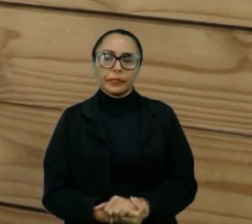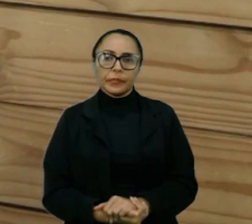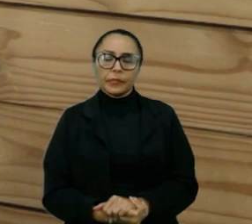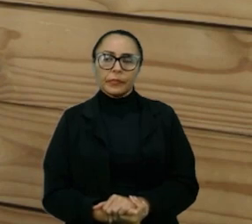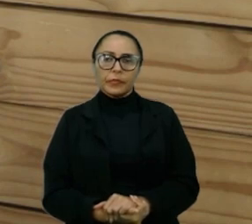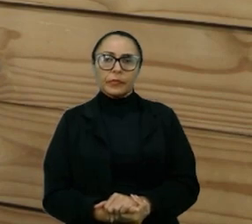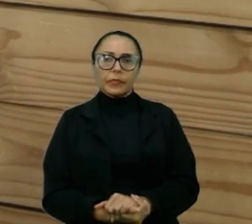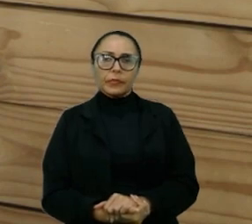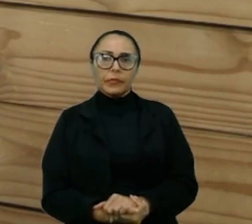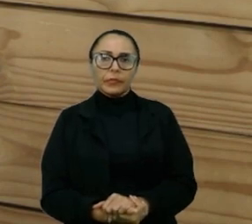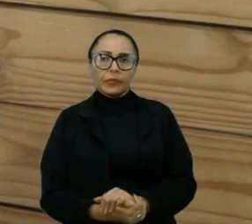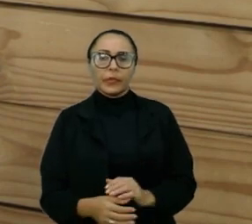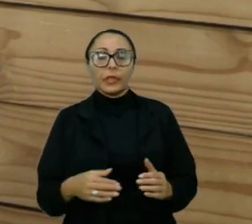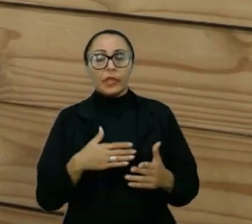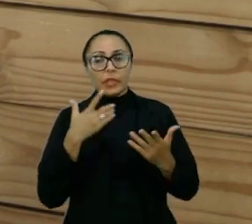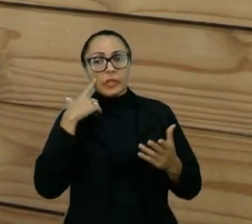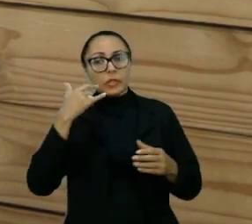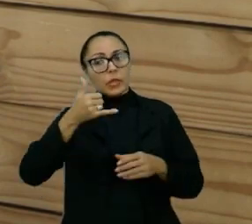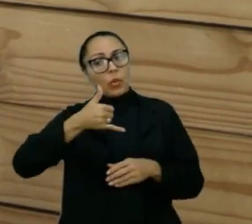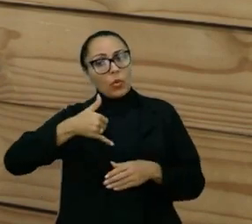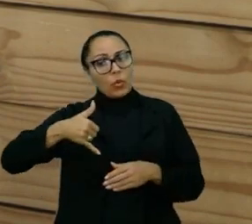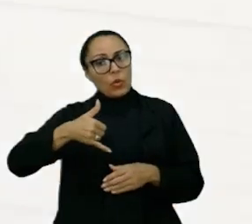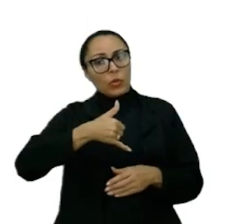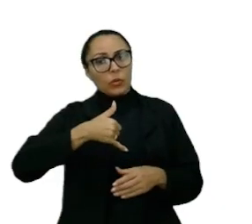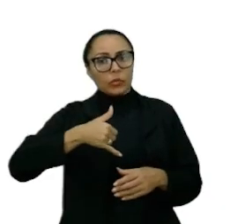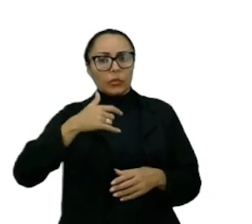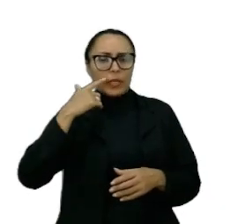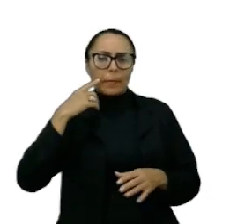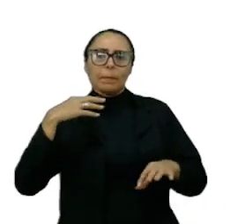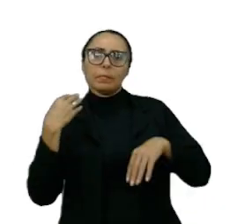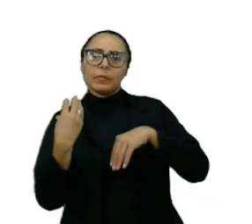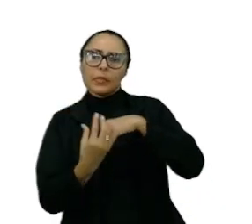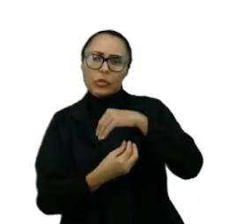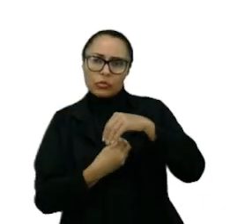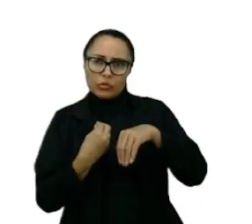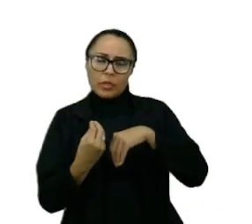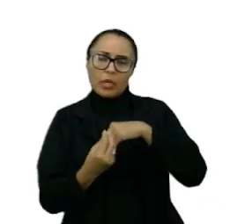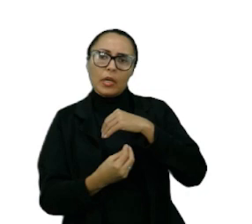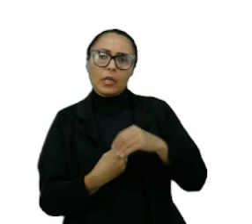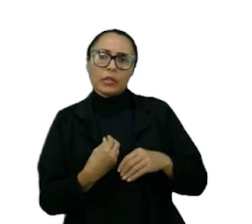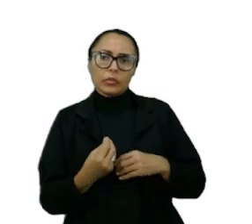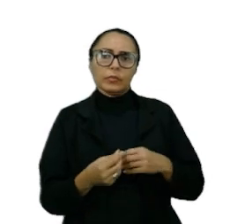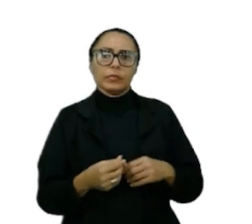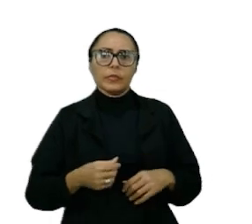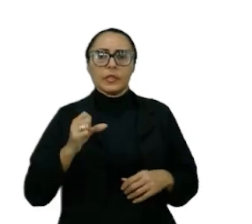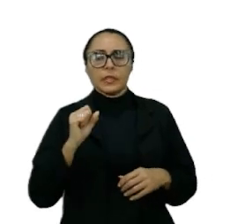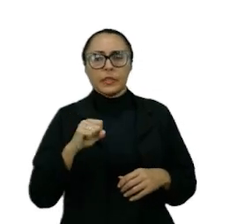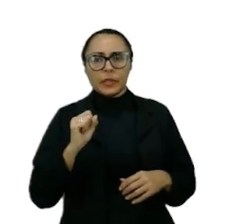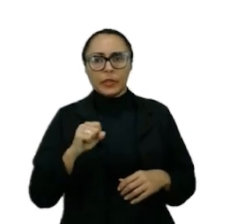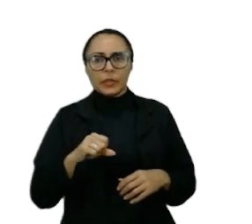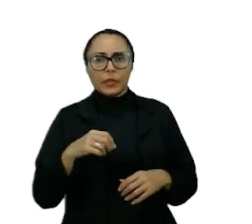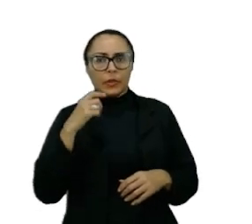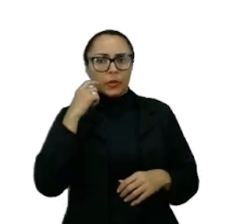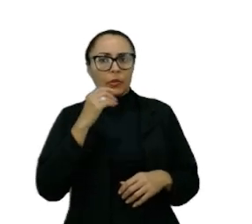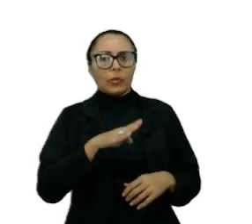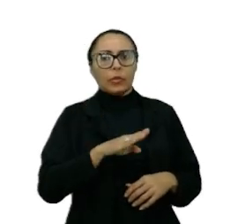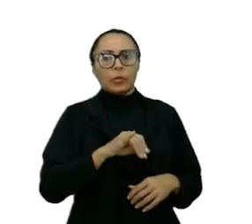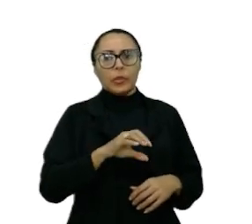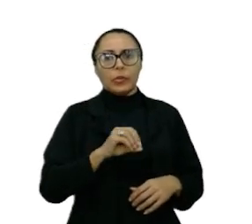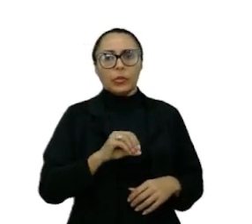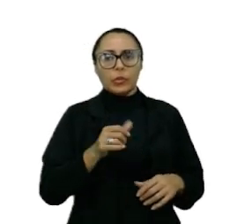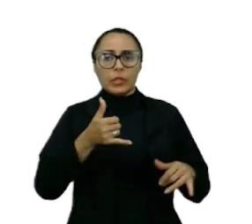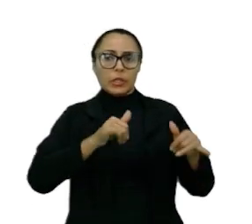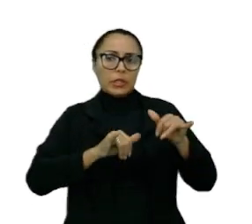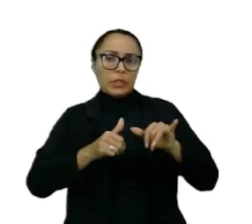esse óleo diesel, né? Ele é misturado de origem fóssil, ele é misturado com biodiesel. E o que seria